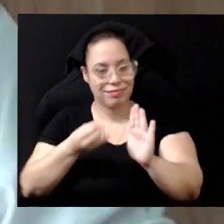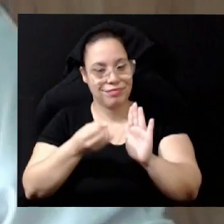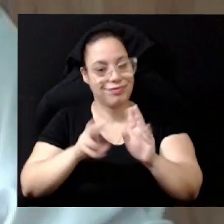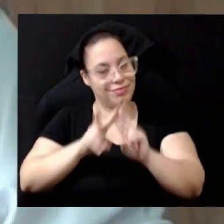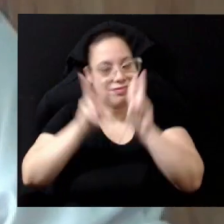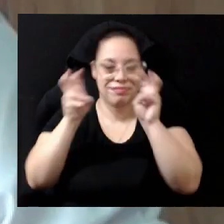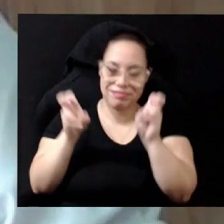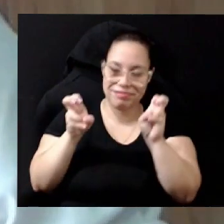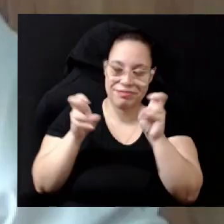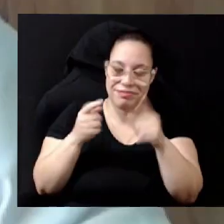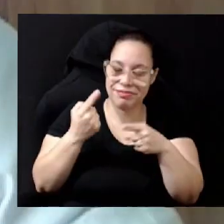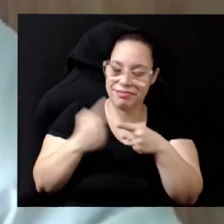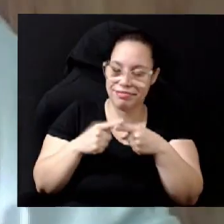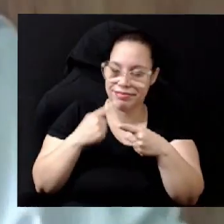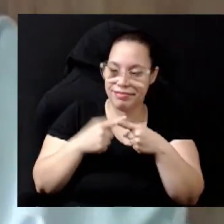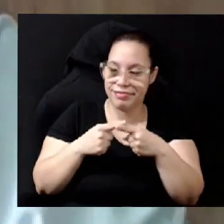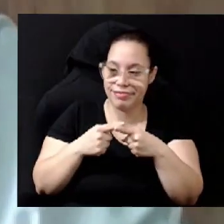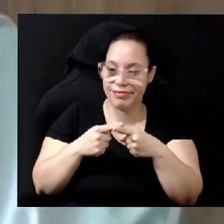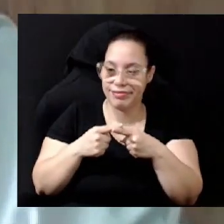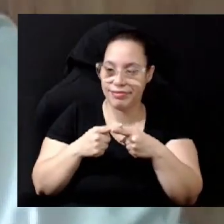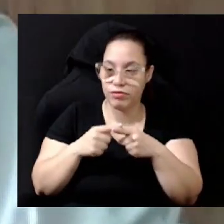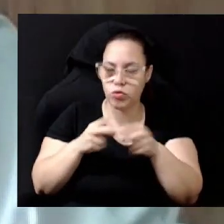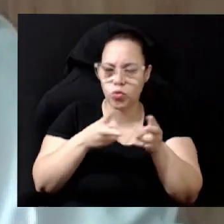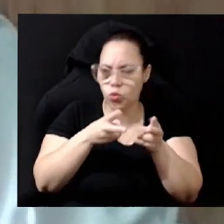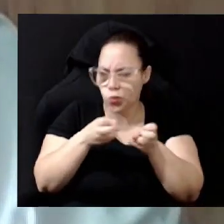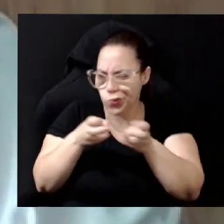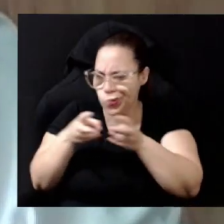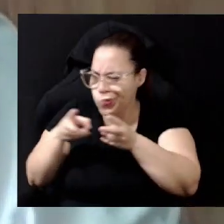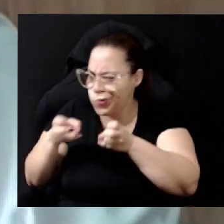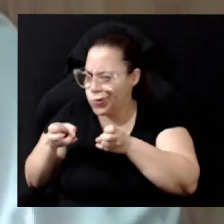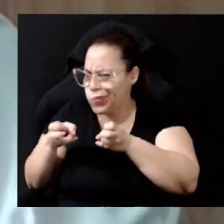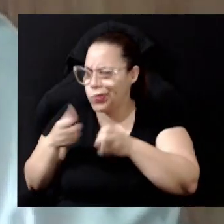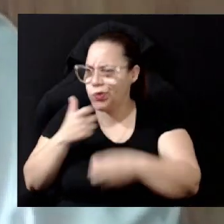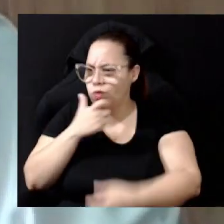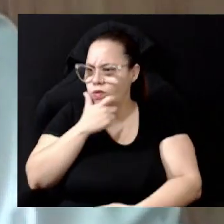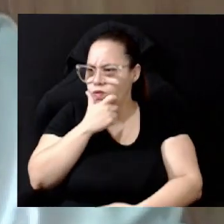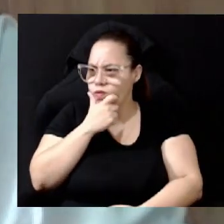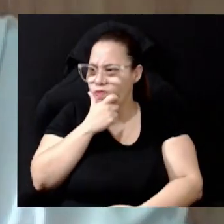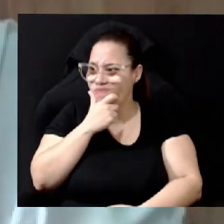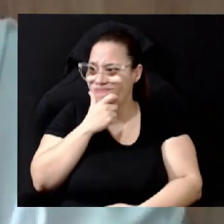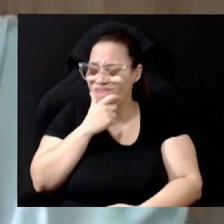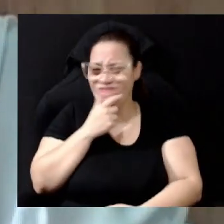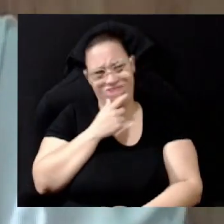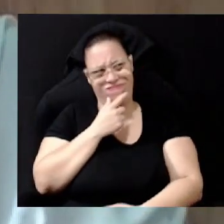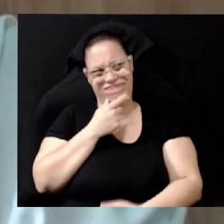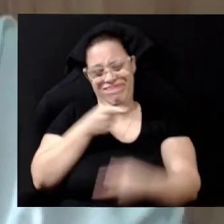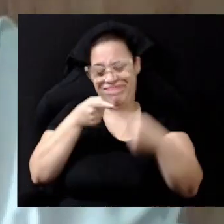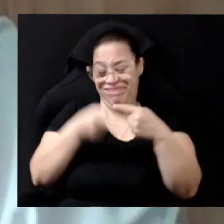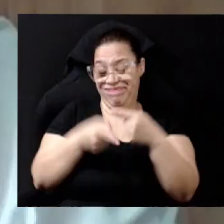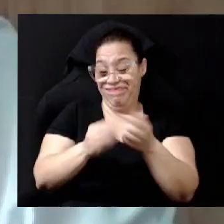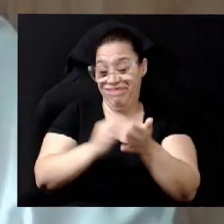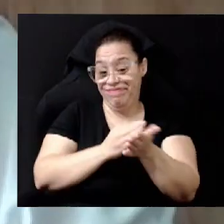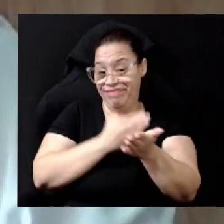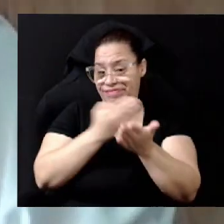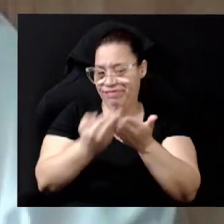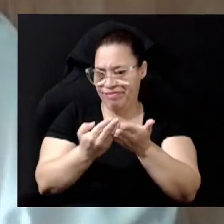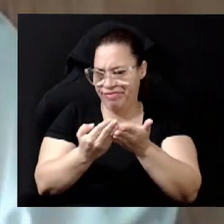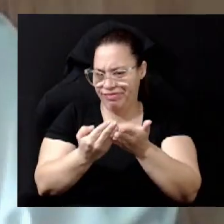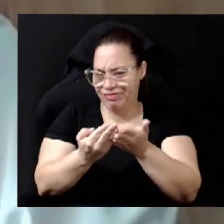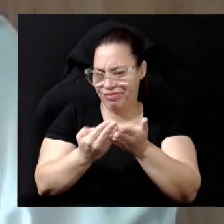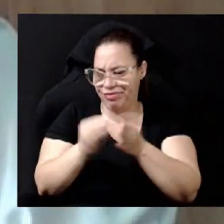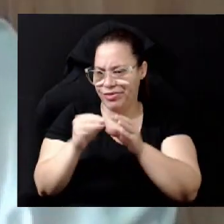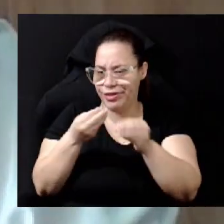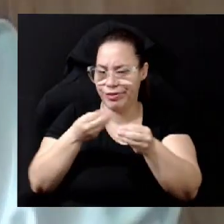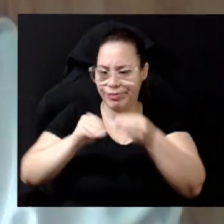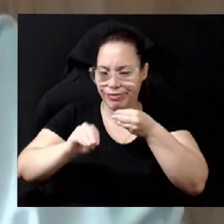também desse tema, né? Porque a gente observa uma grande contradição desse material que é o plástico na